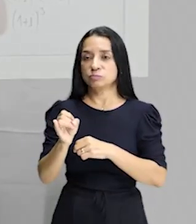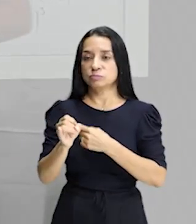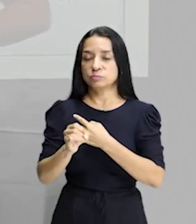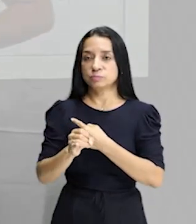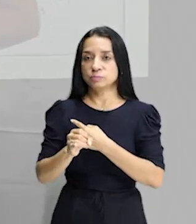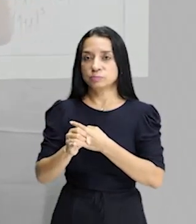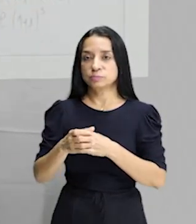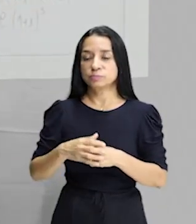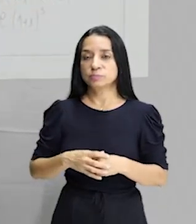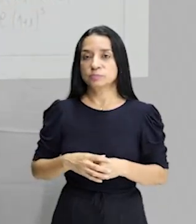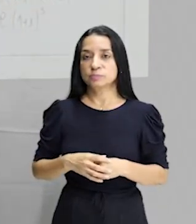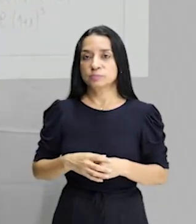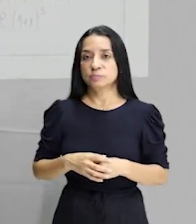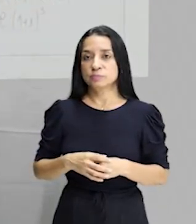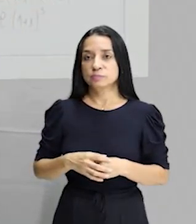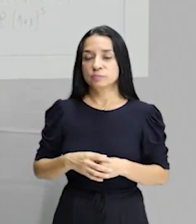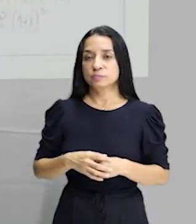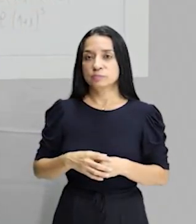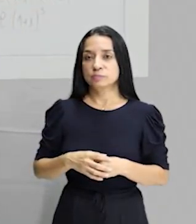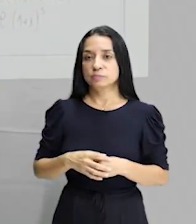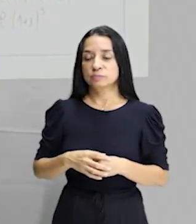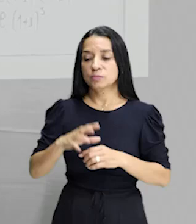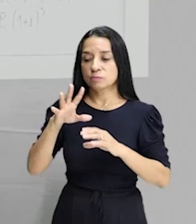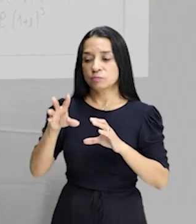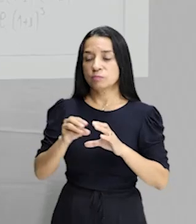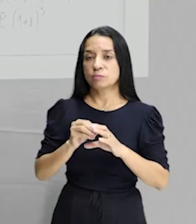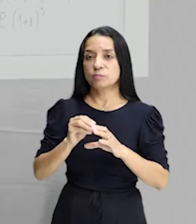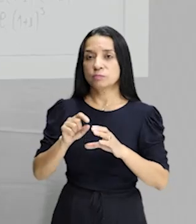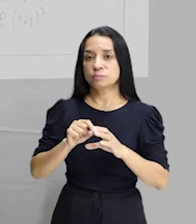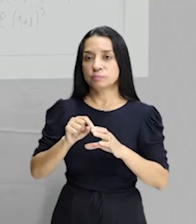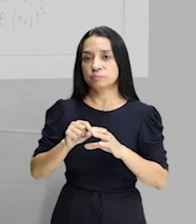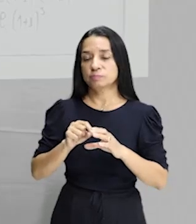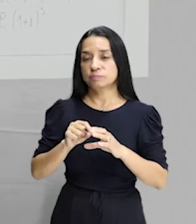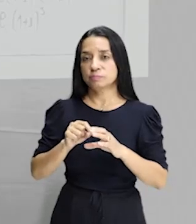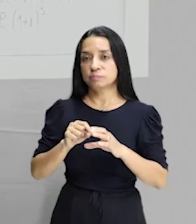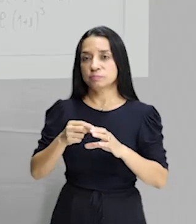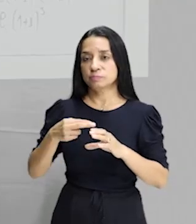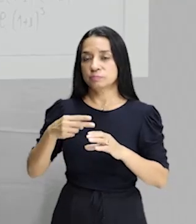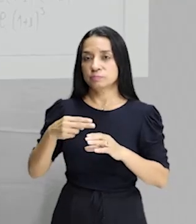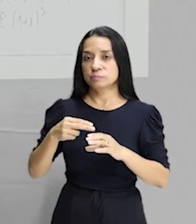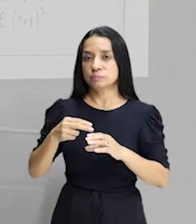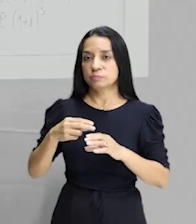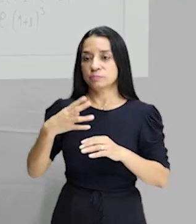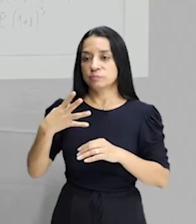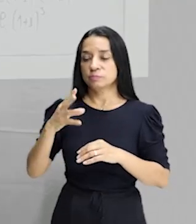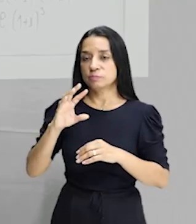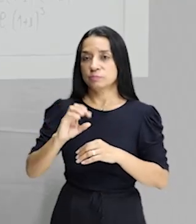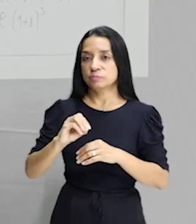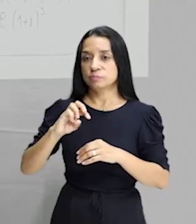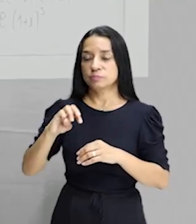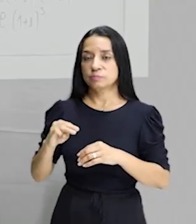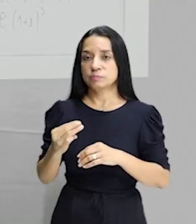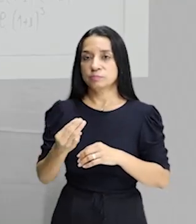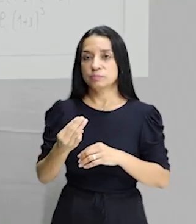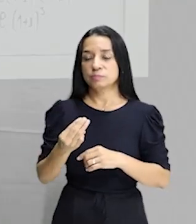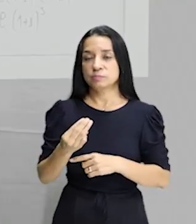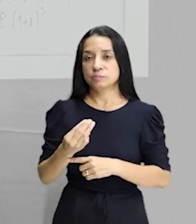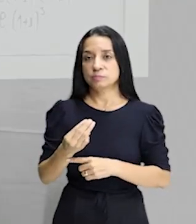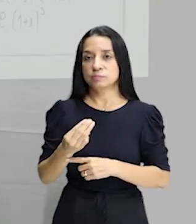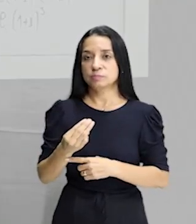tá Então nesse caso aqui o montante vai ser igual a 40 mil